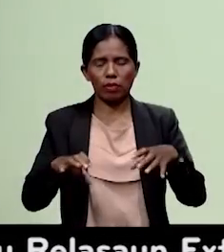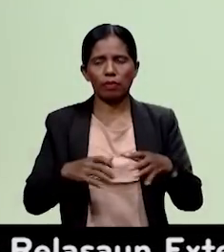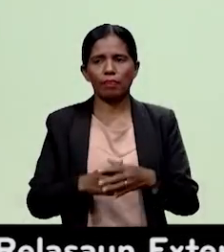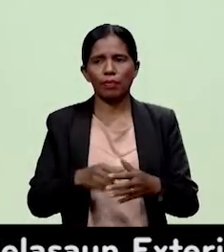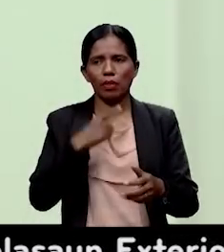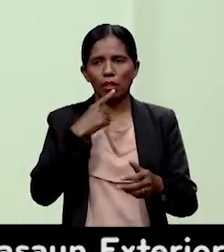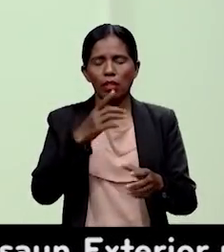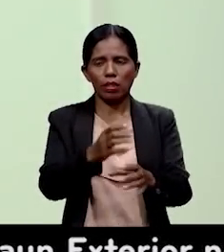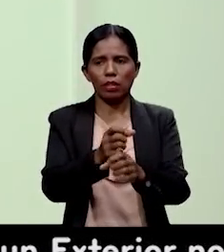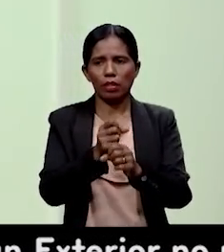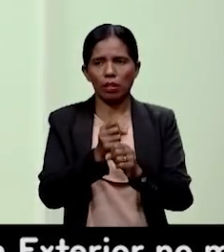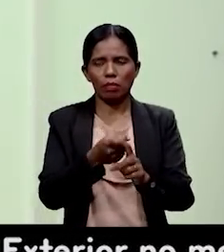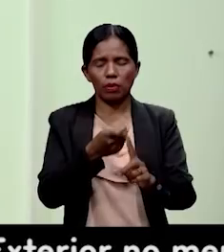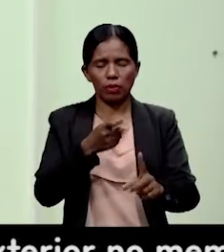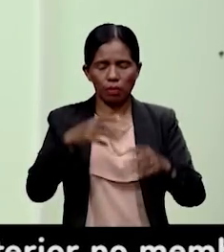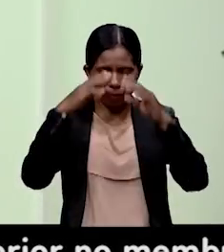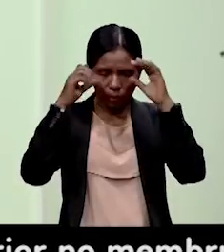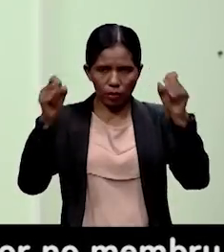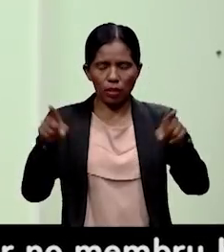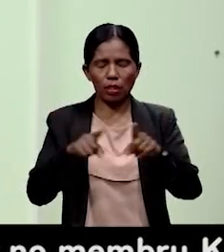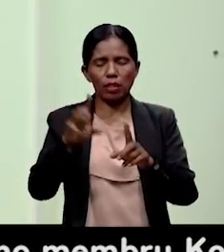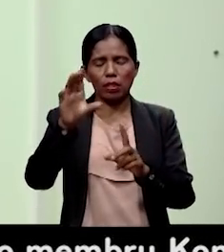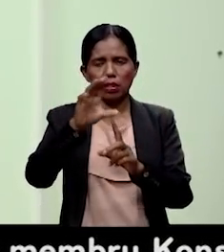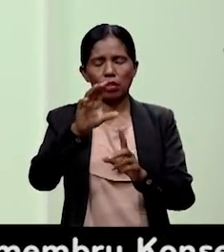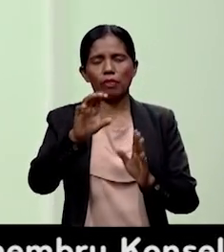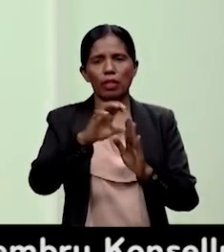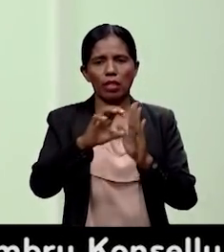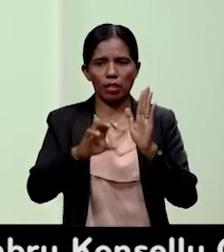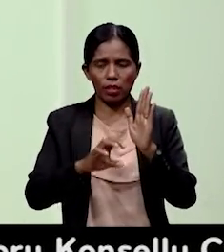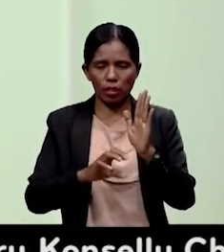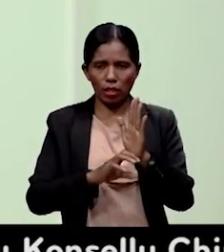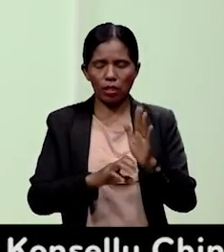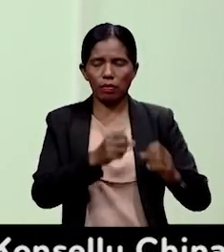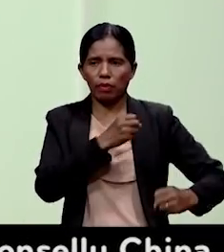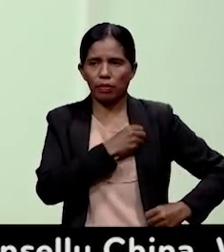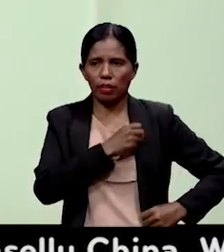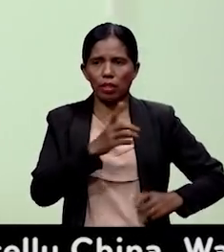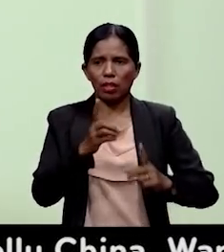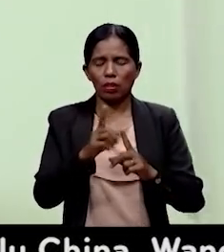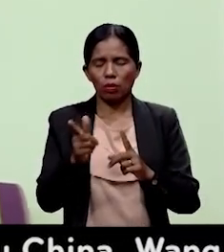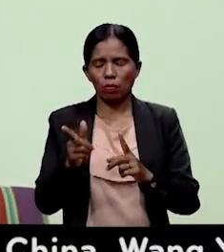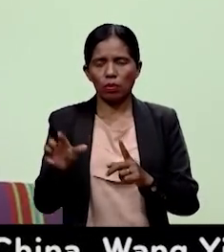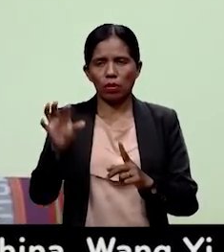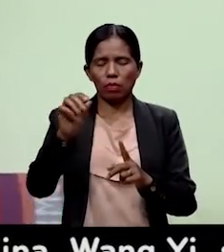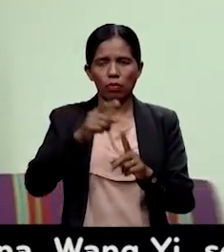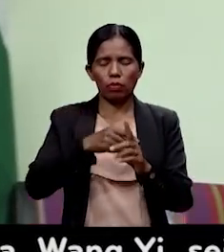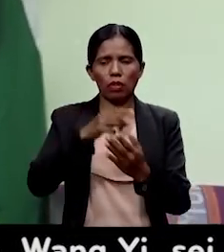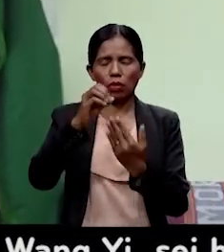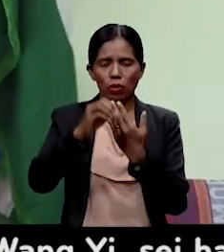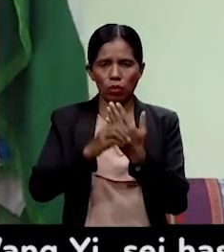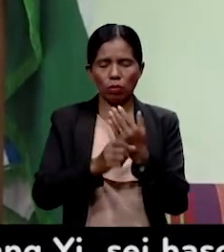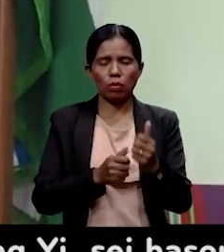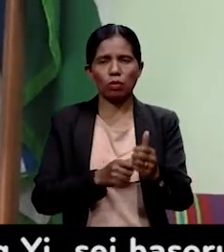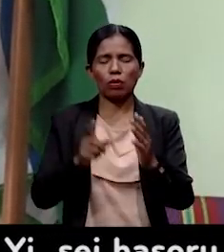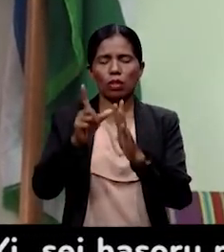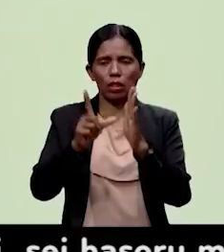Coliati se mopose o presidente da república no dar se festado maior forças armadas e alora um rorro essencial flan outubro tinha em Rio Grande do Sul, baseado no decreto